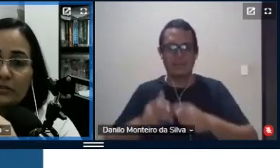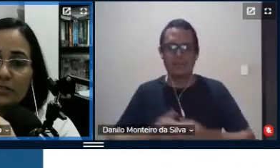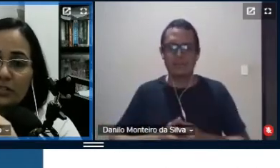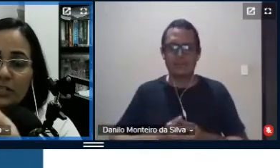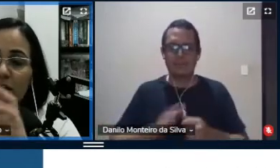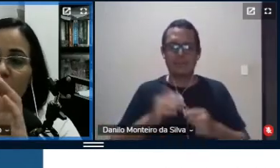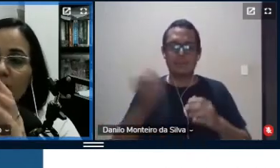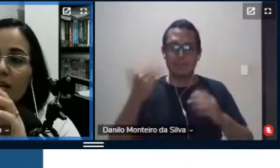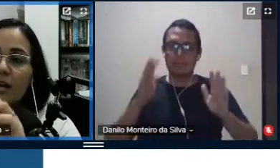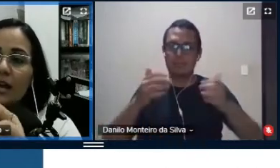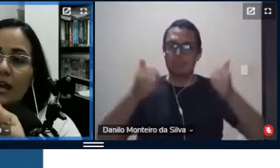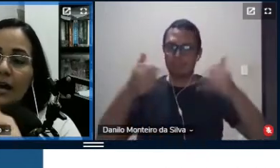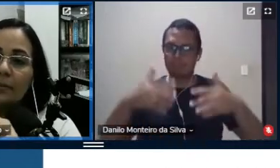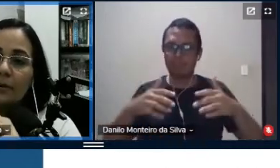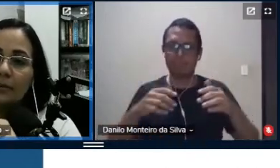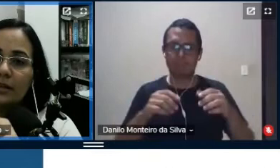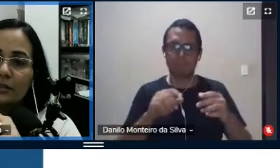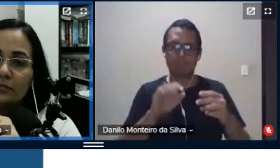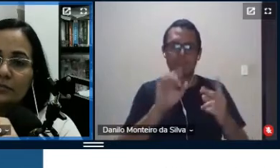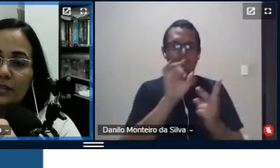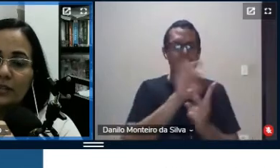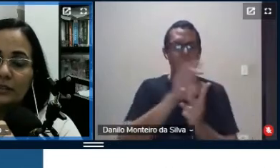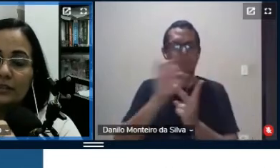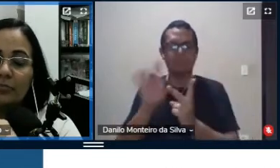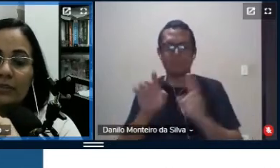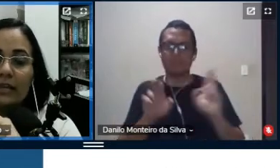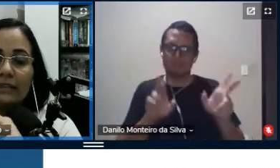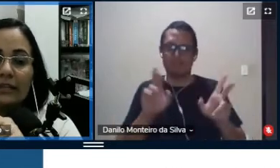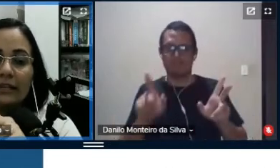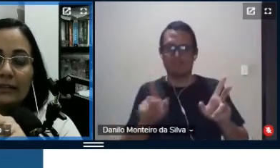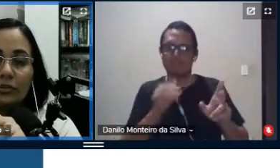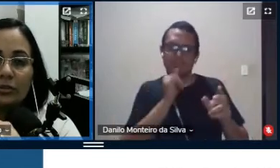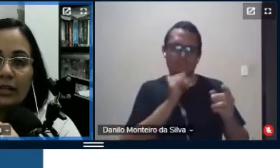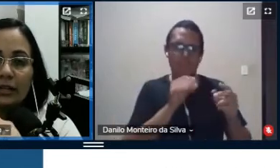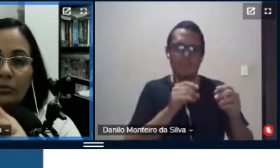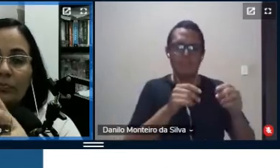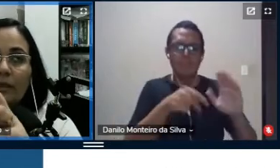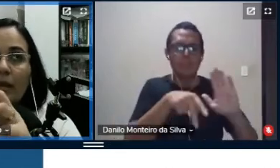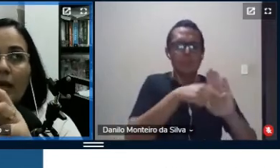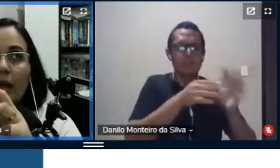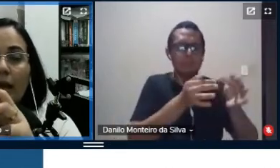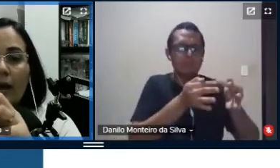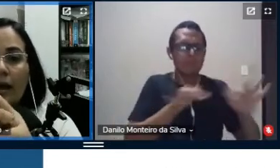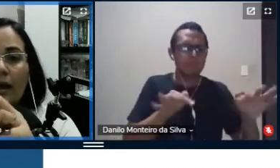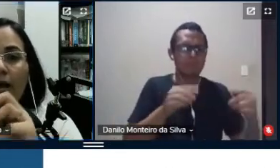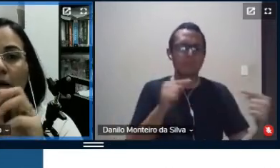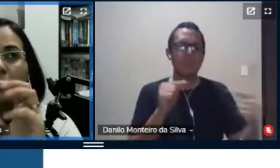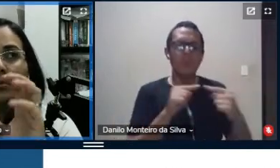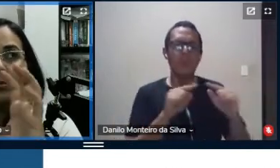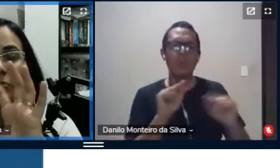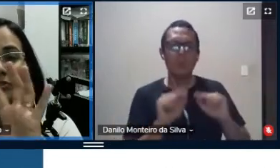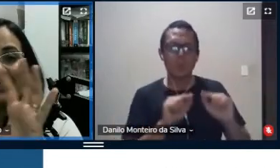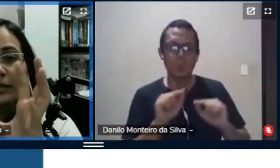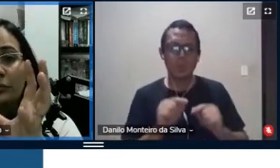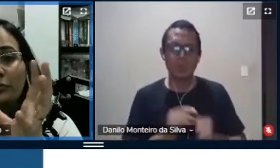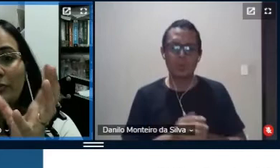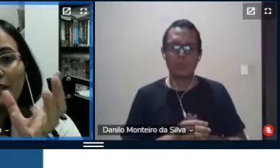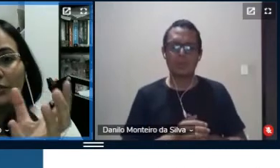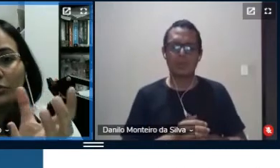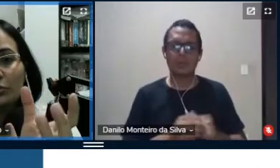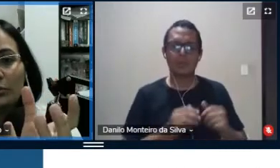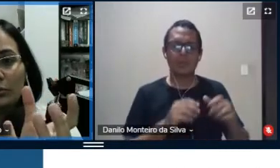eu falei para vocês, gente, a propriedade física, ela está relacionada ao